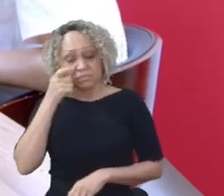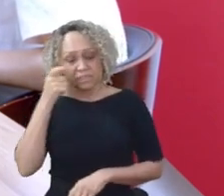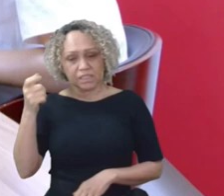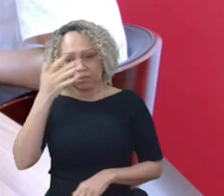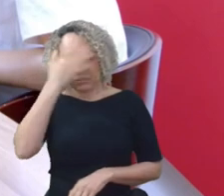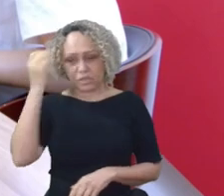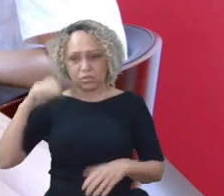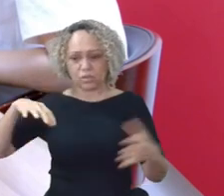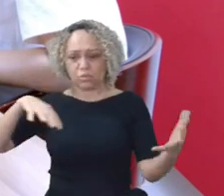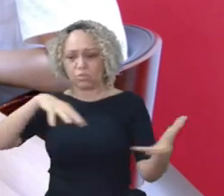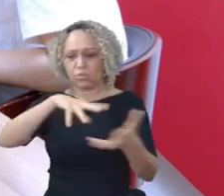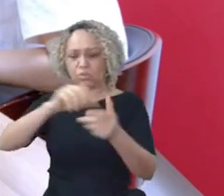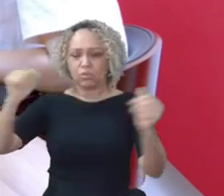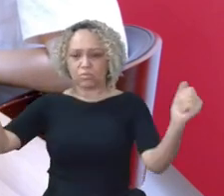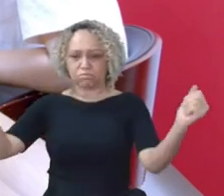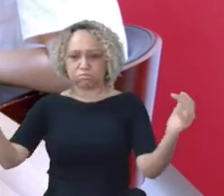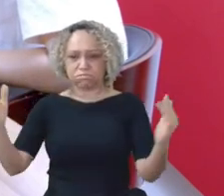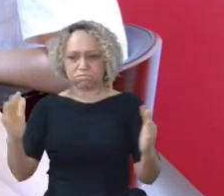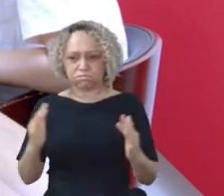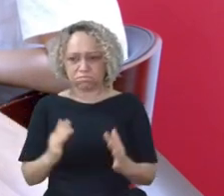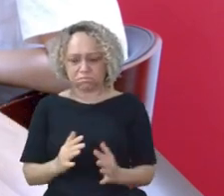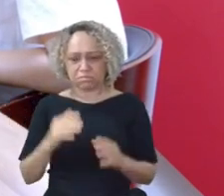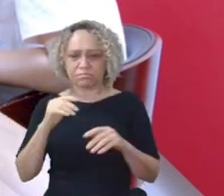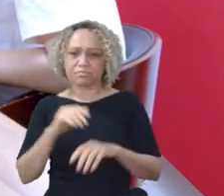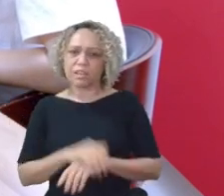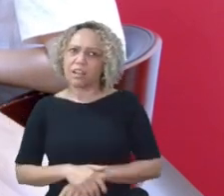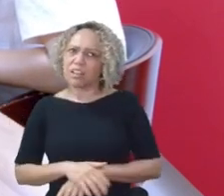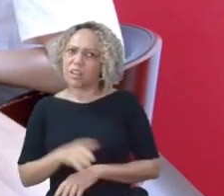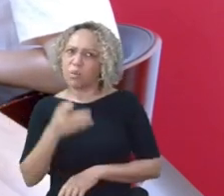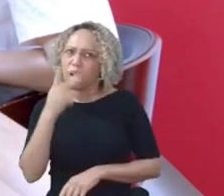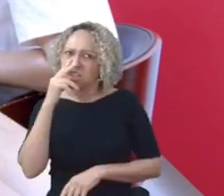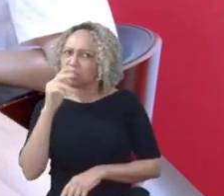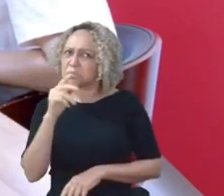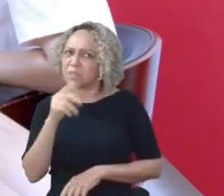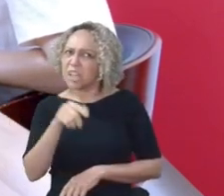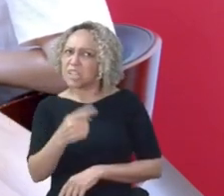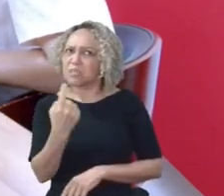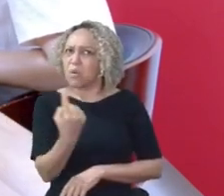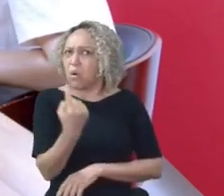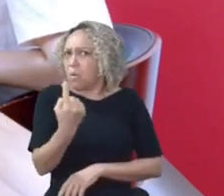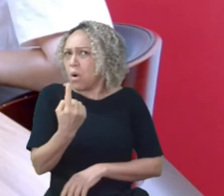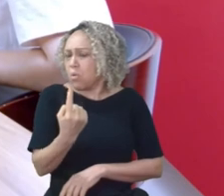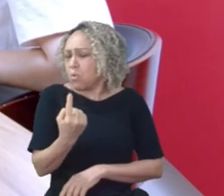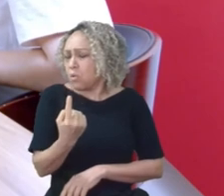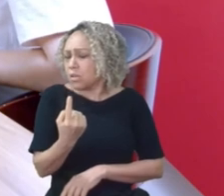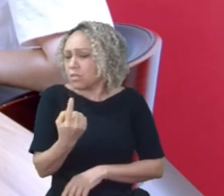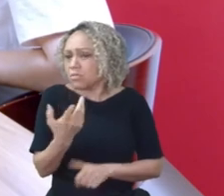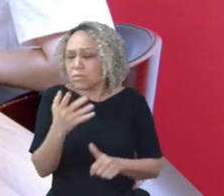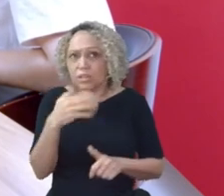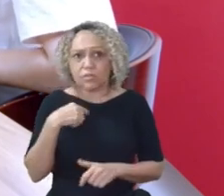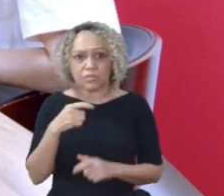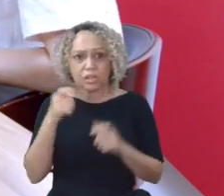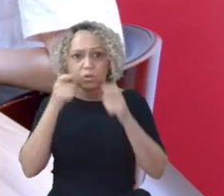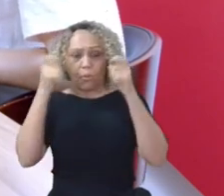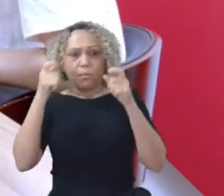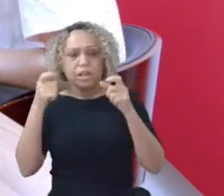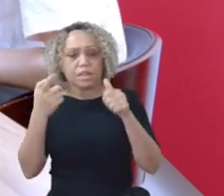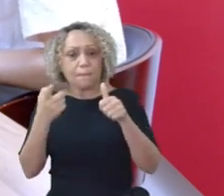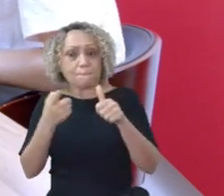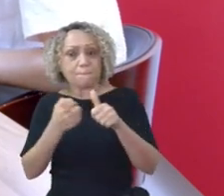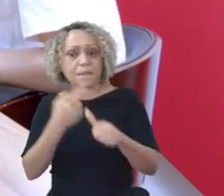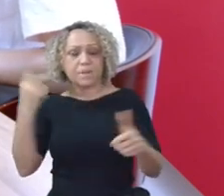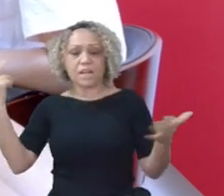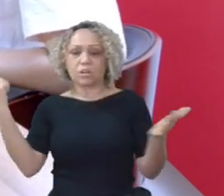eu acho que, se não me engano, teve até outras edições posteriormente. Pois é, eu fiquei surpresa porque a primeira aconteceu aqui, né?